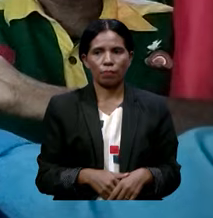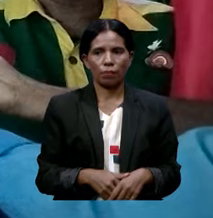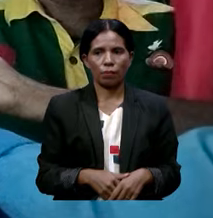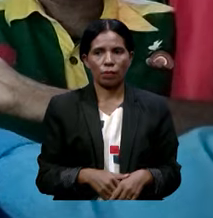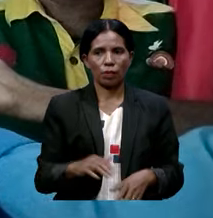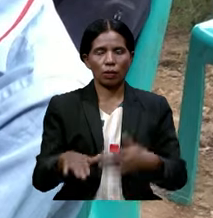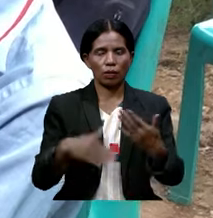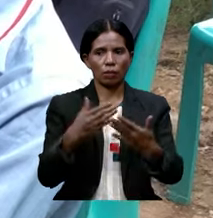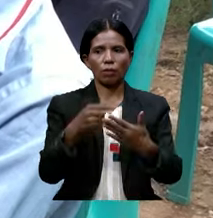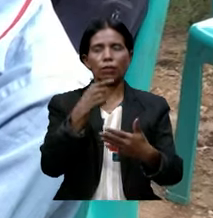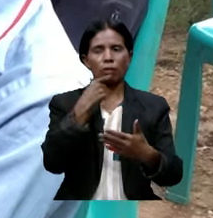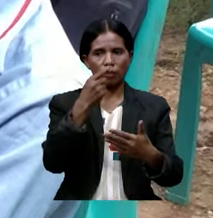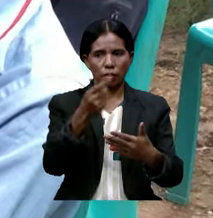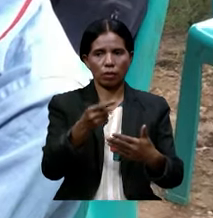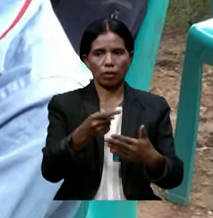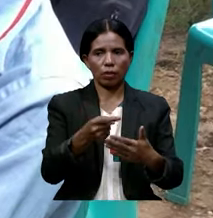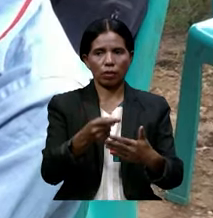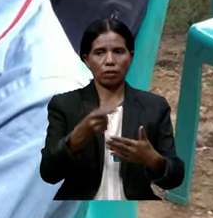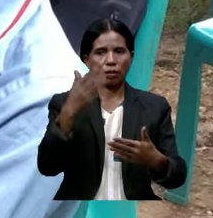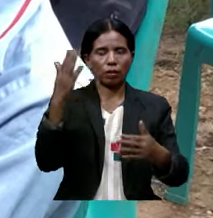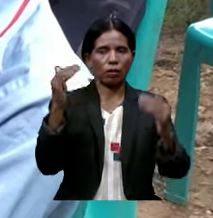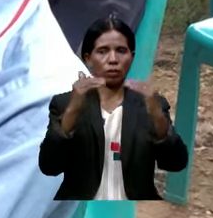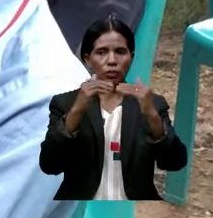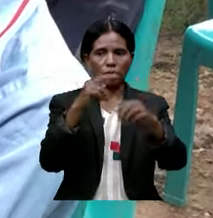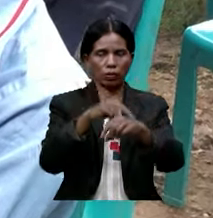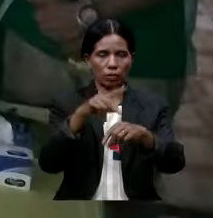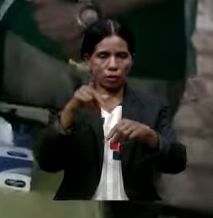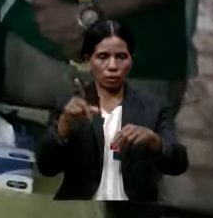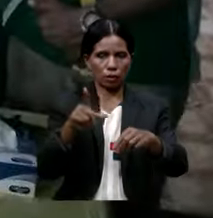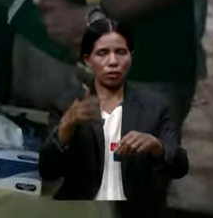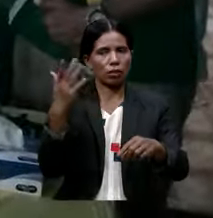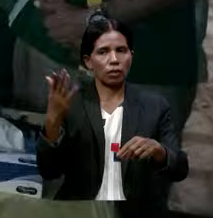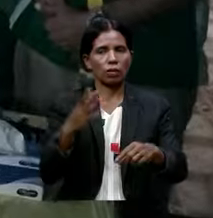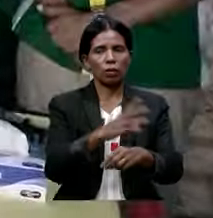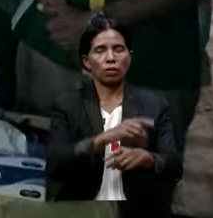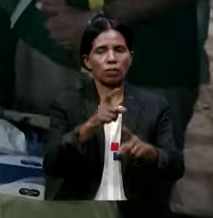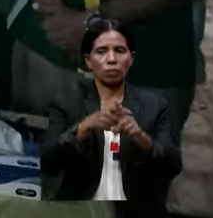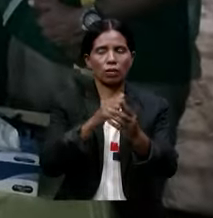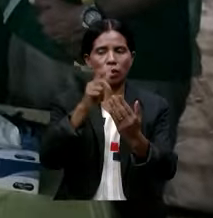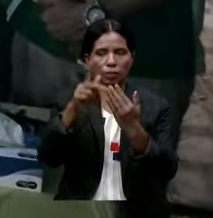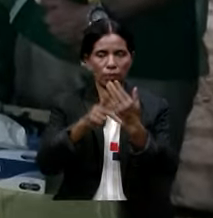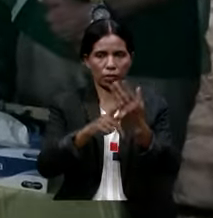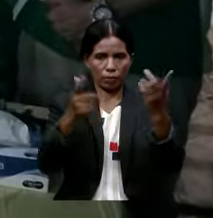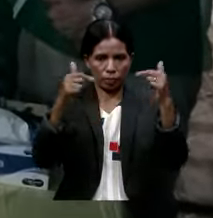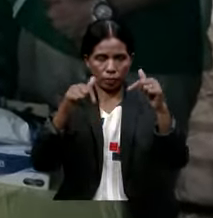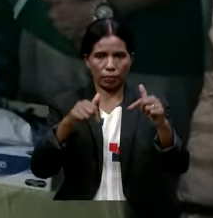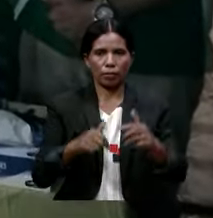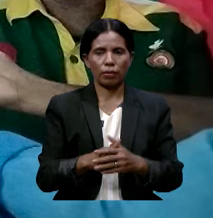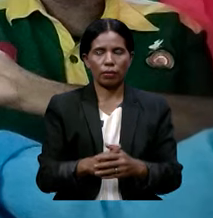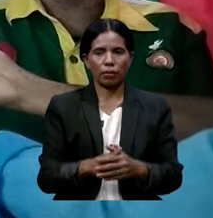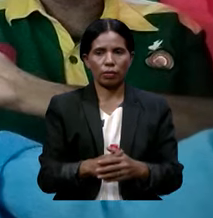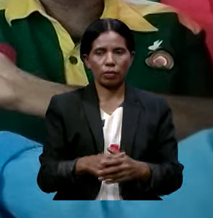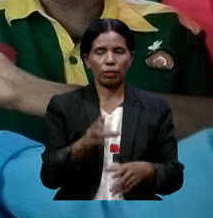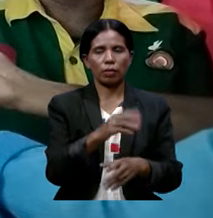hotot rekomenda para ia kongres nasional nebe fun abril mai se limite